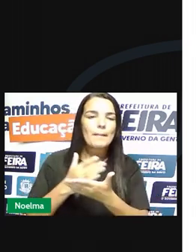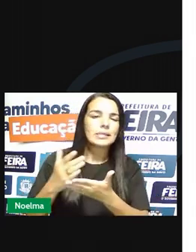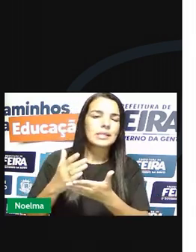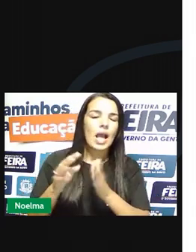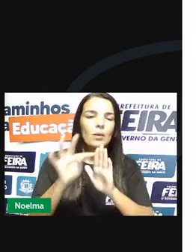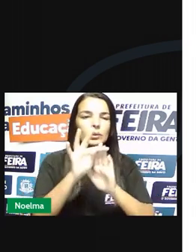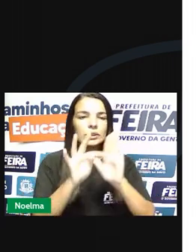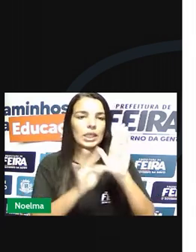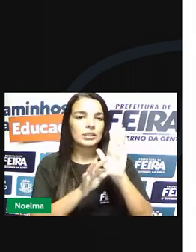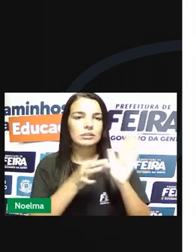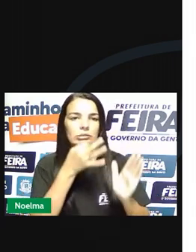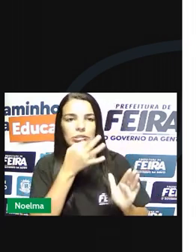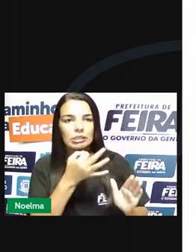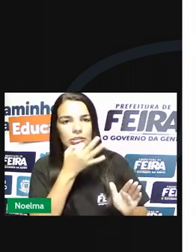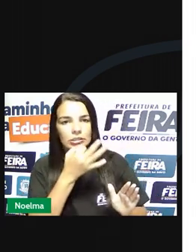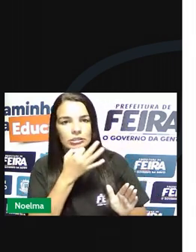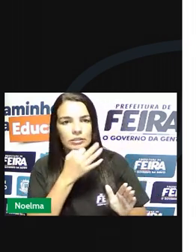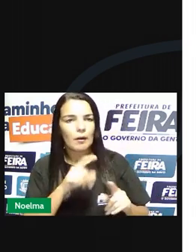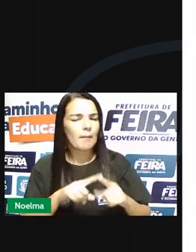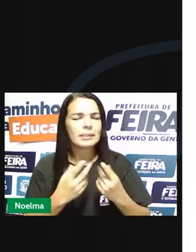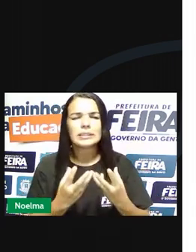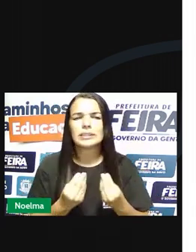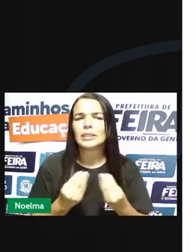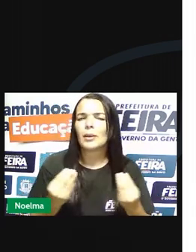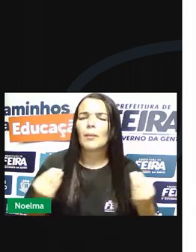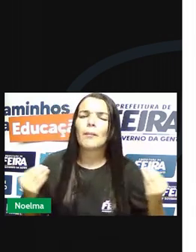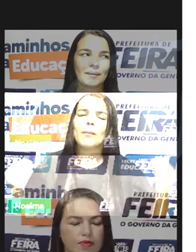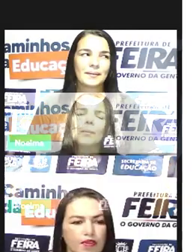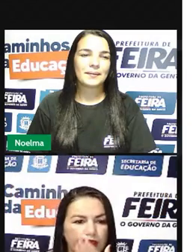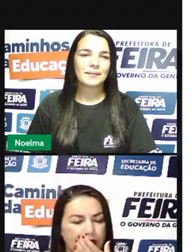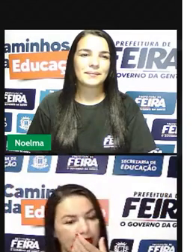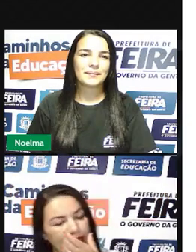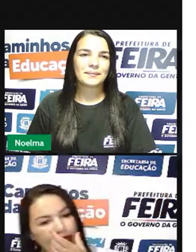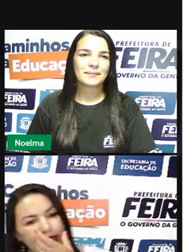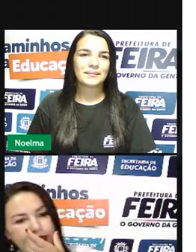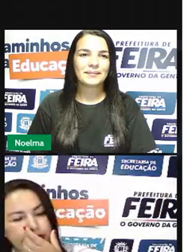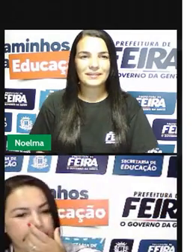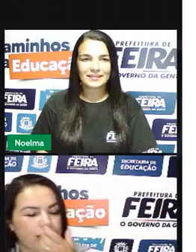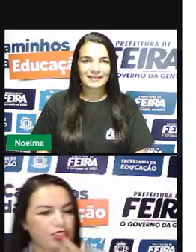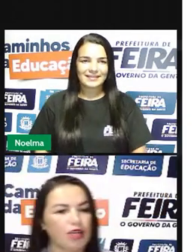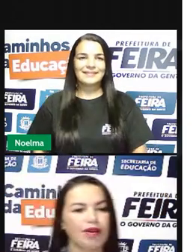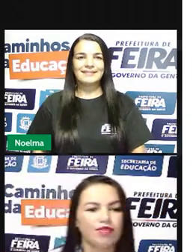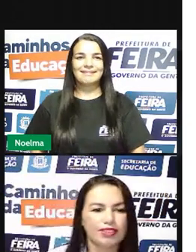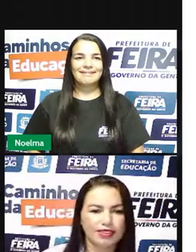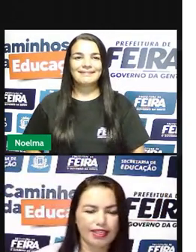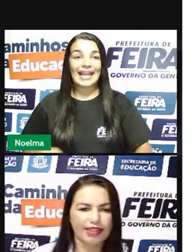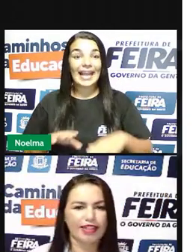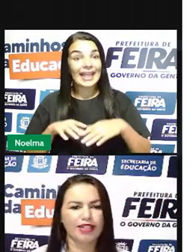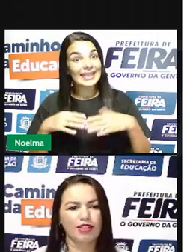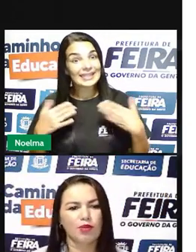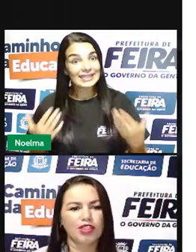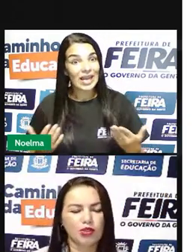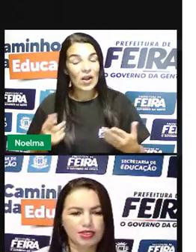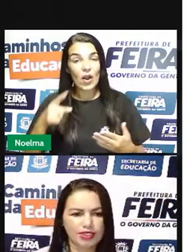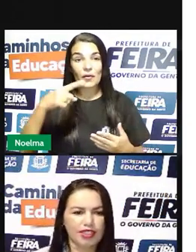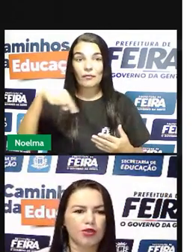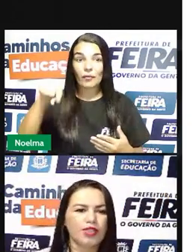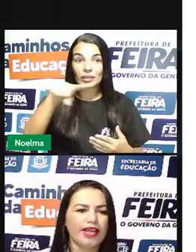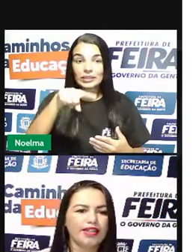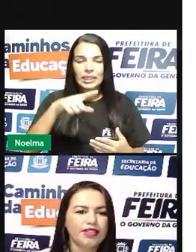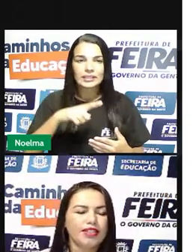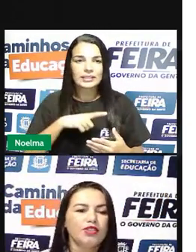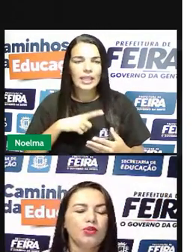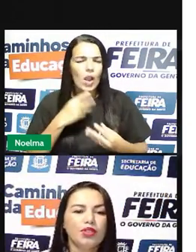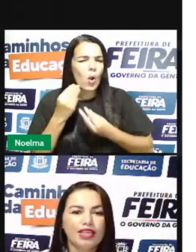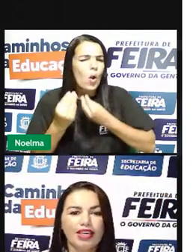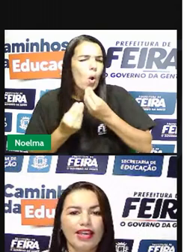agora, não, mas tem lá declaração, definição, citação. É isso, gente. Só para vocês terem aí uma noção,